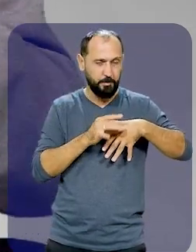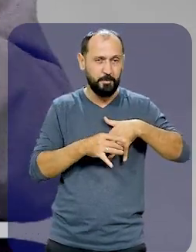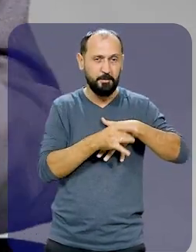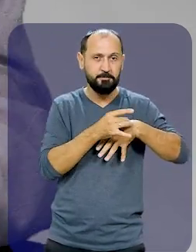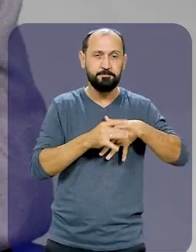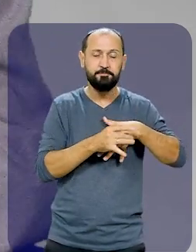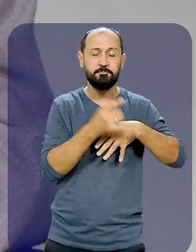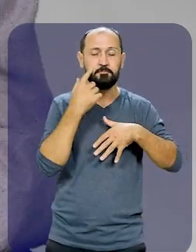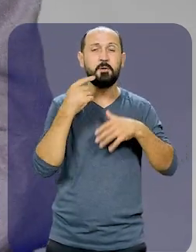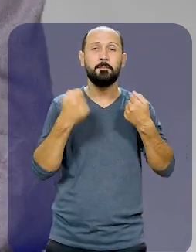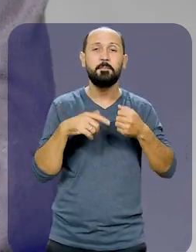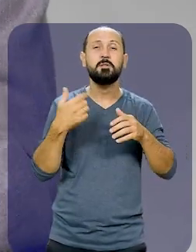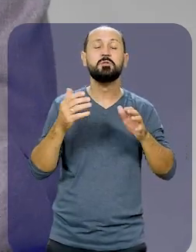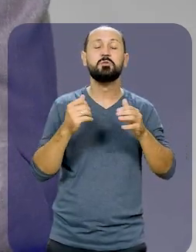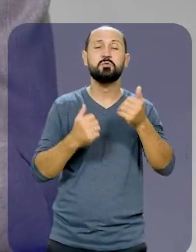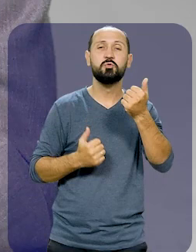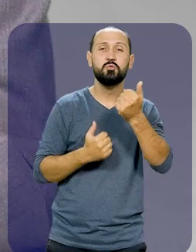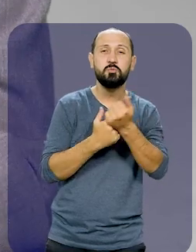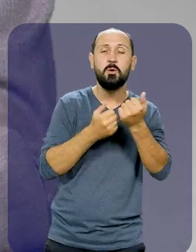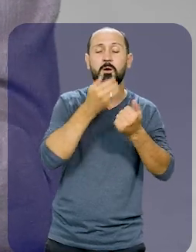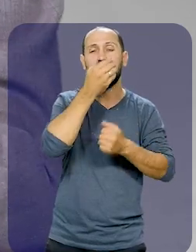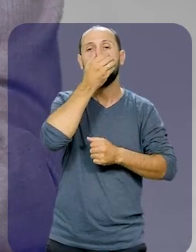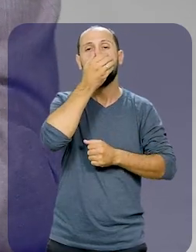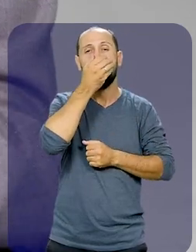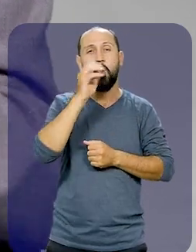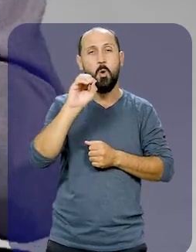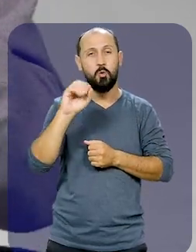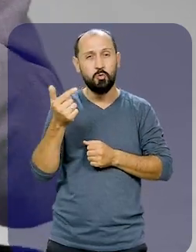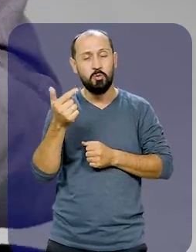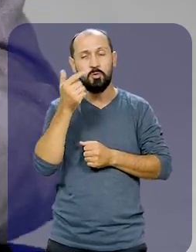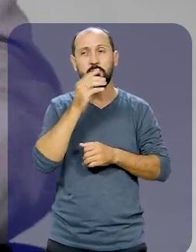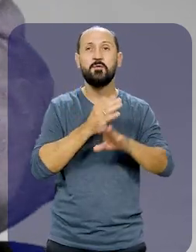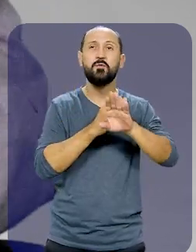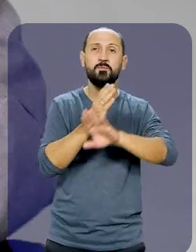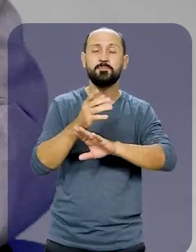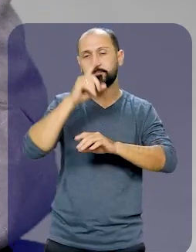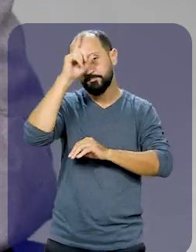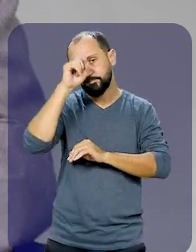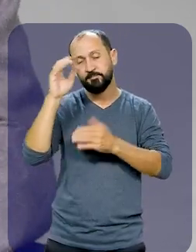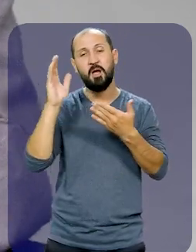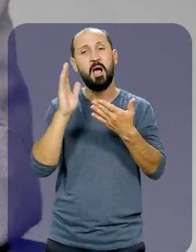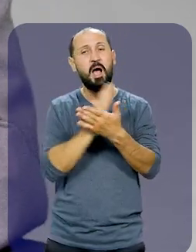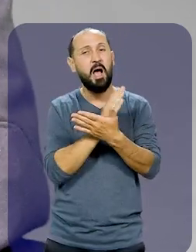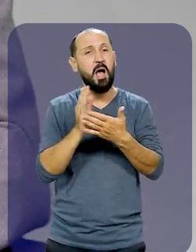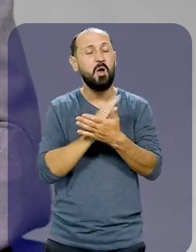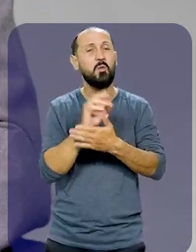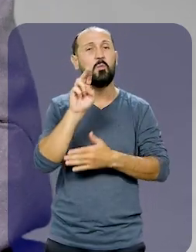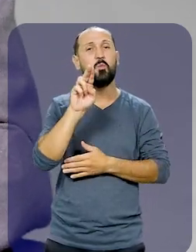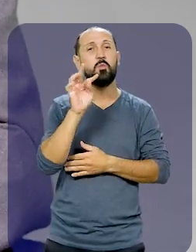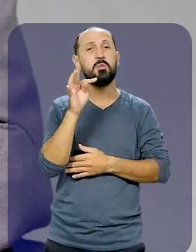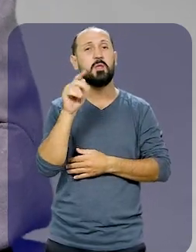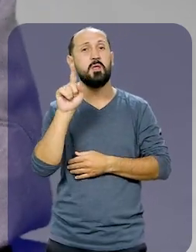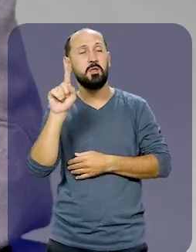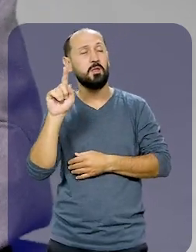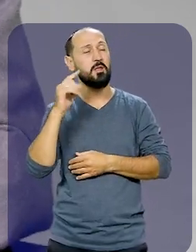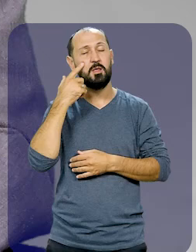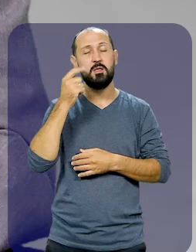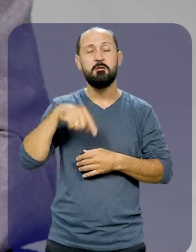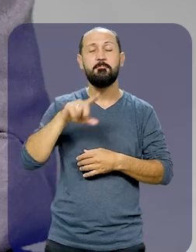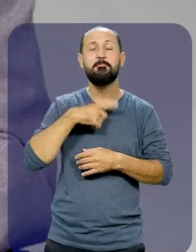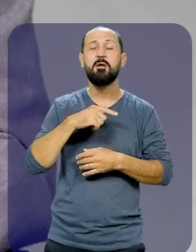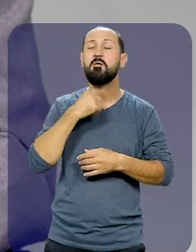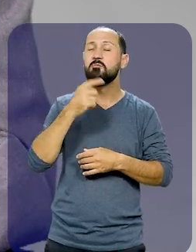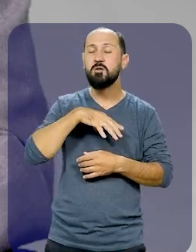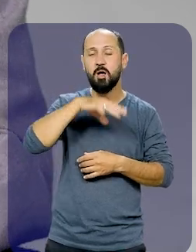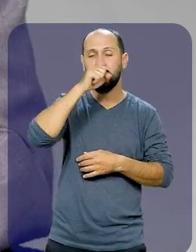bronquiolite, muitas precisaram de suporte com oxigênio, foi para o hospital, algumas até para UTI, por